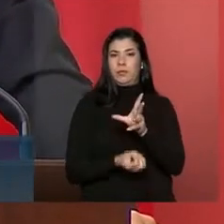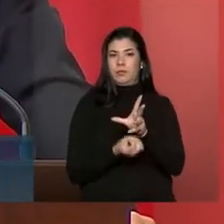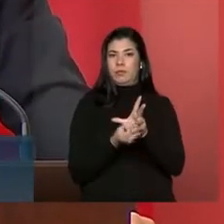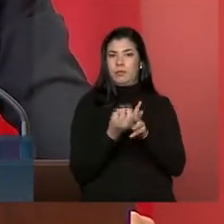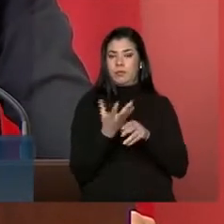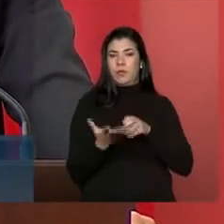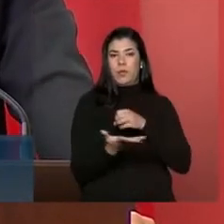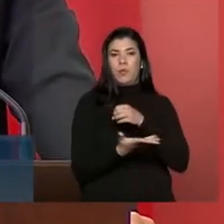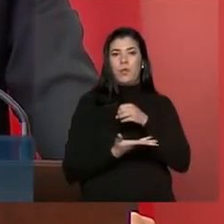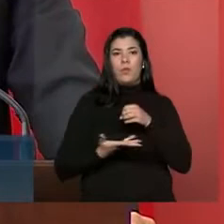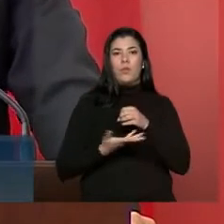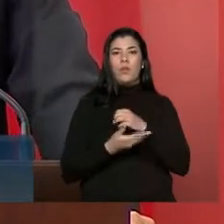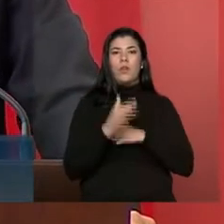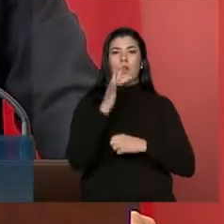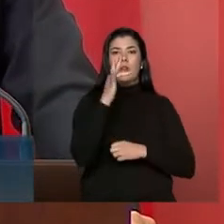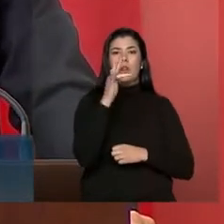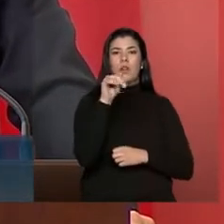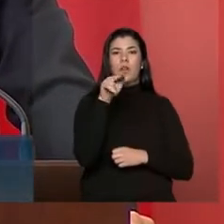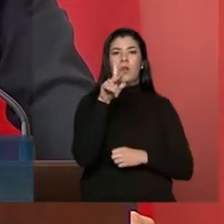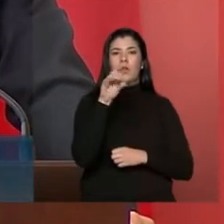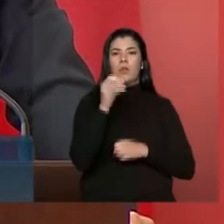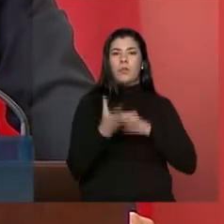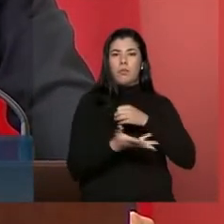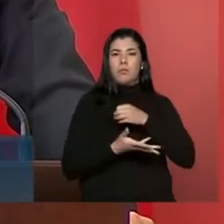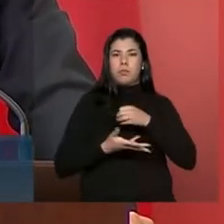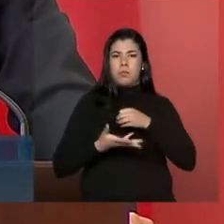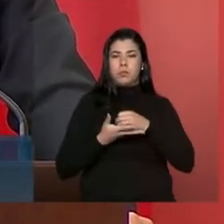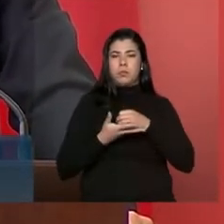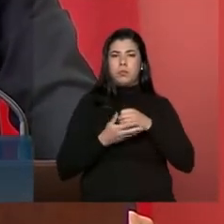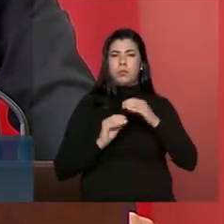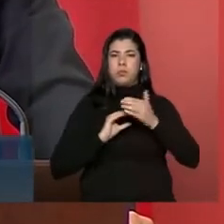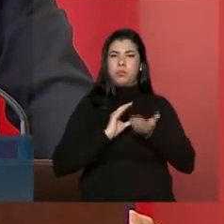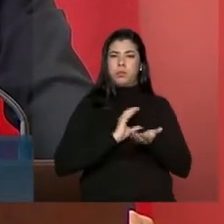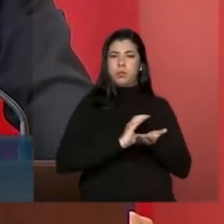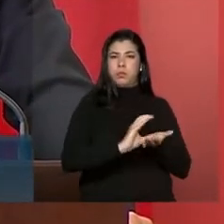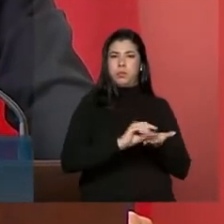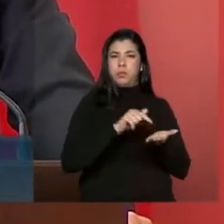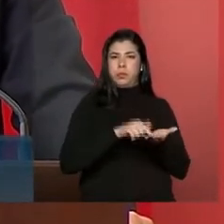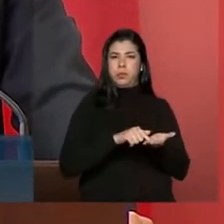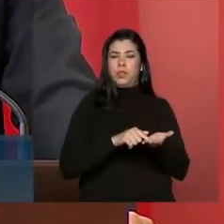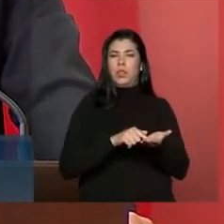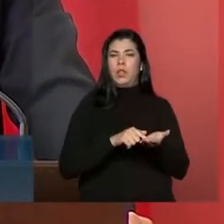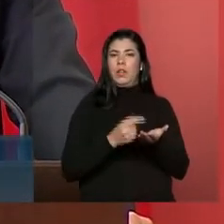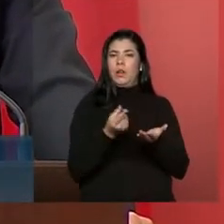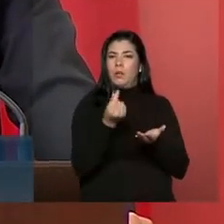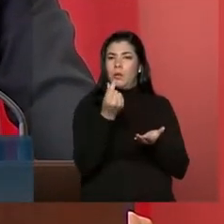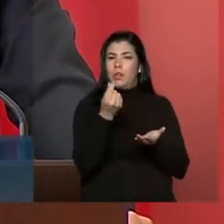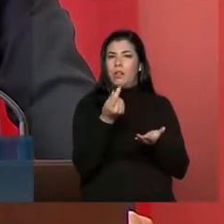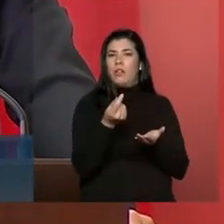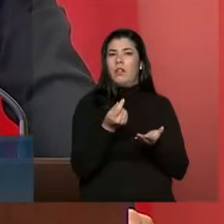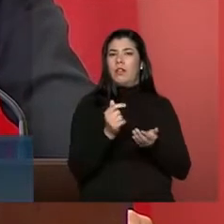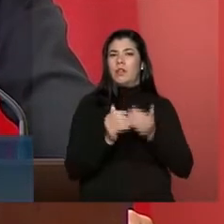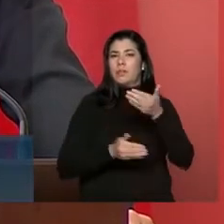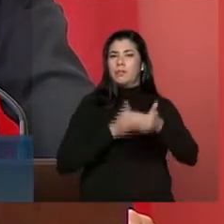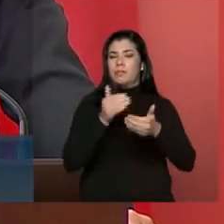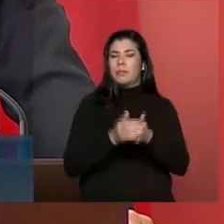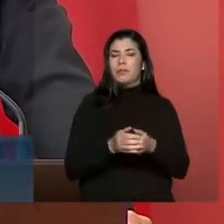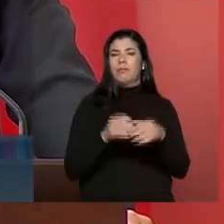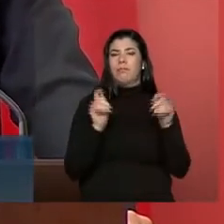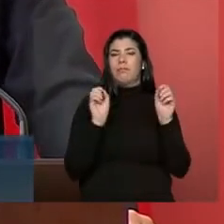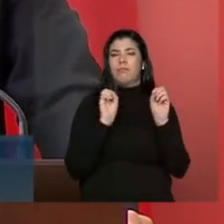fundo para promover a cooperação de capacidade produtiva para